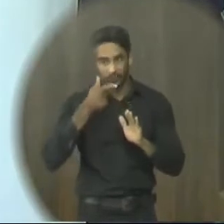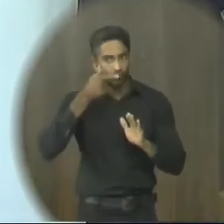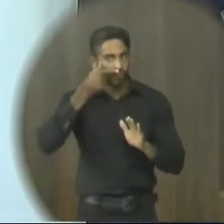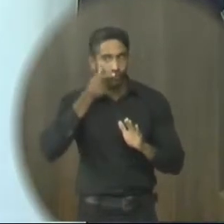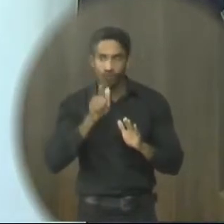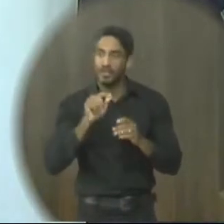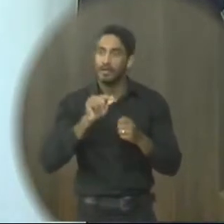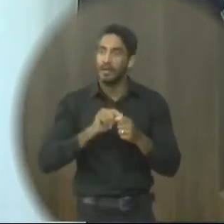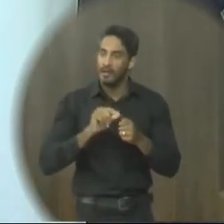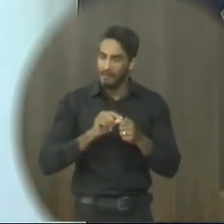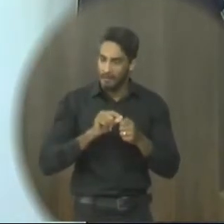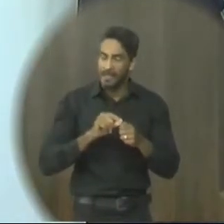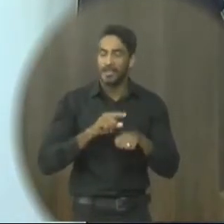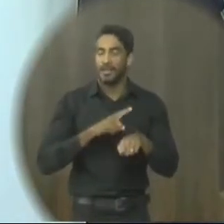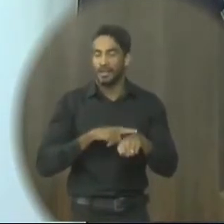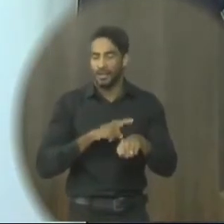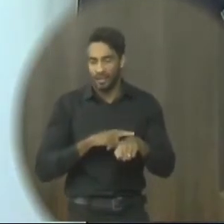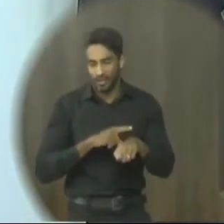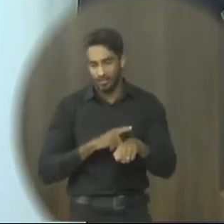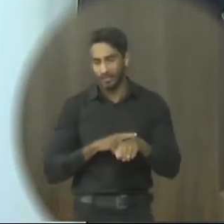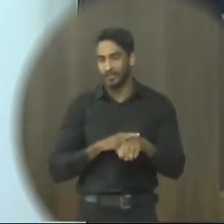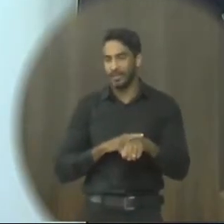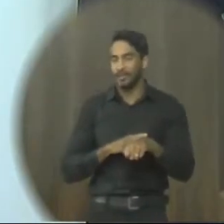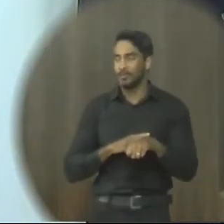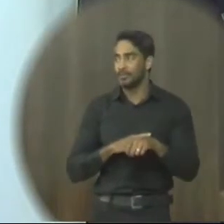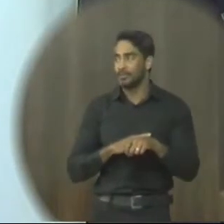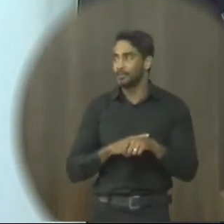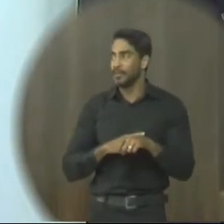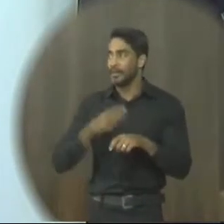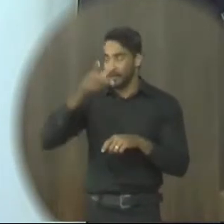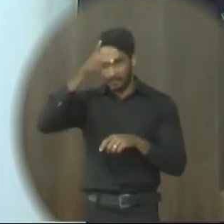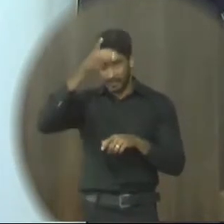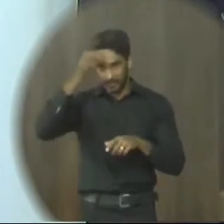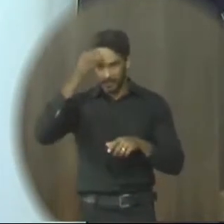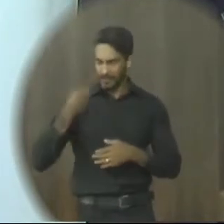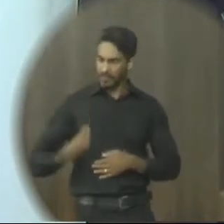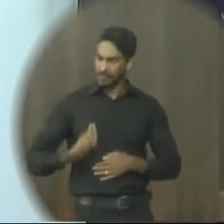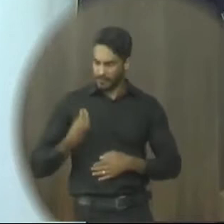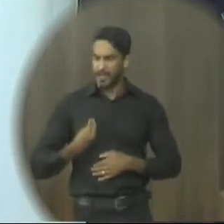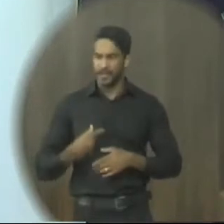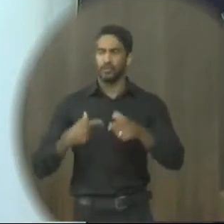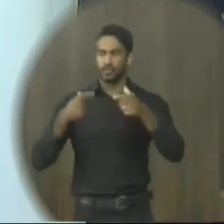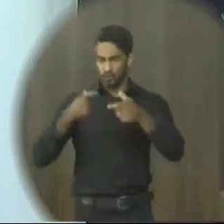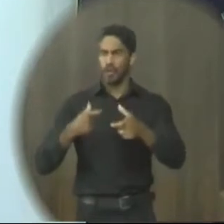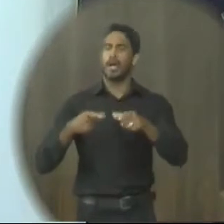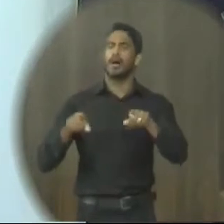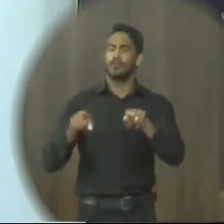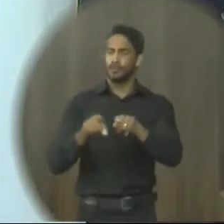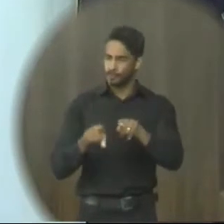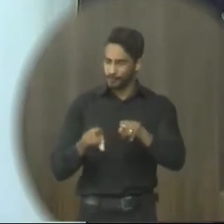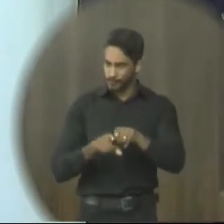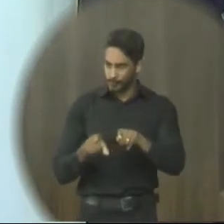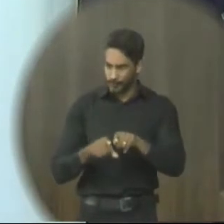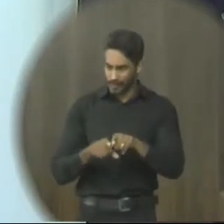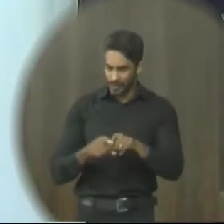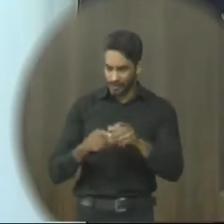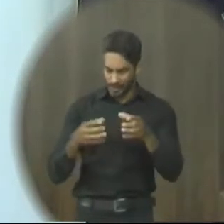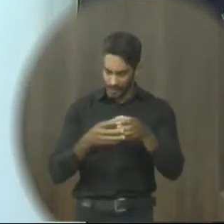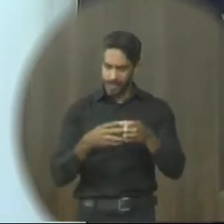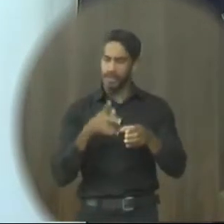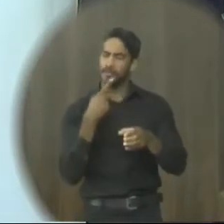fazer no momento, né, foi o que foi passado. E o prefeito teve presente também no local antes, é, a equipe